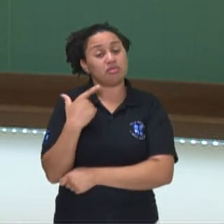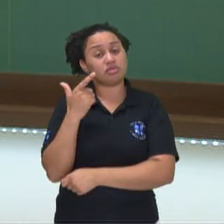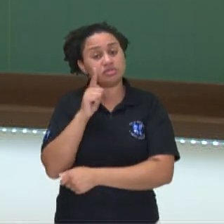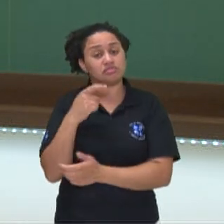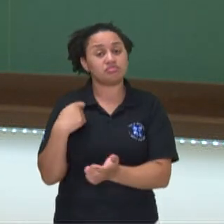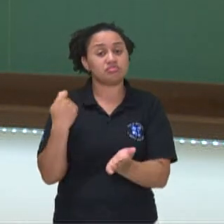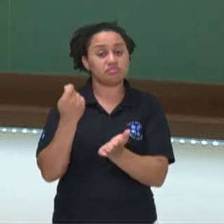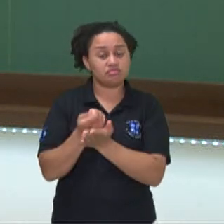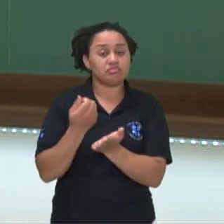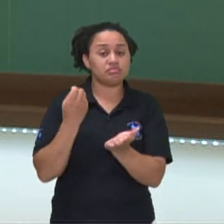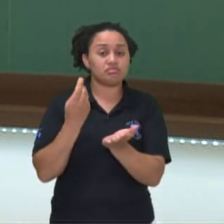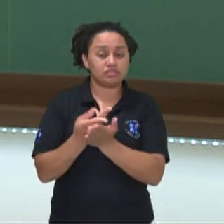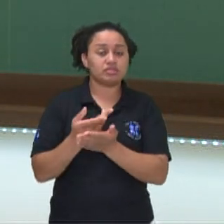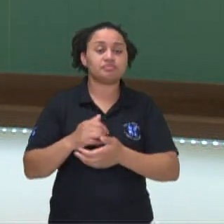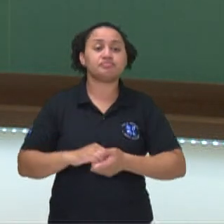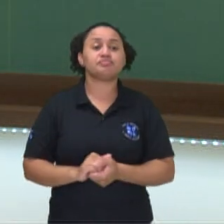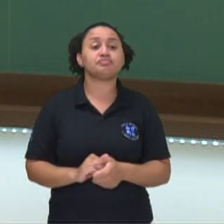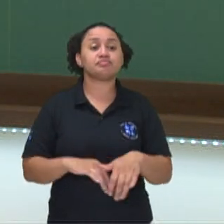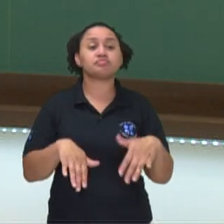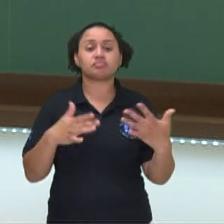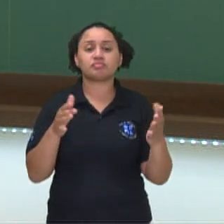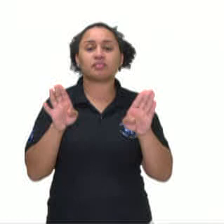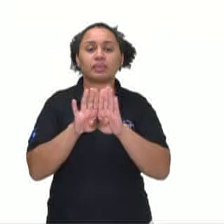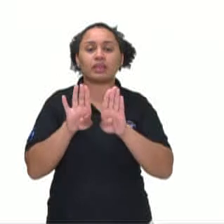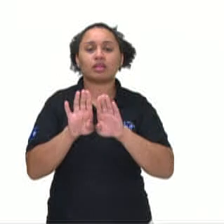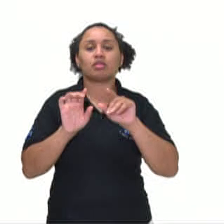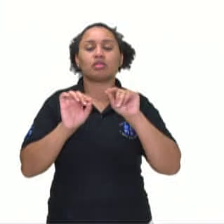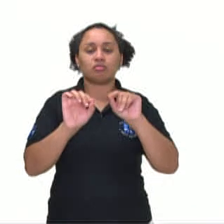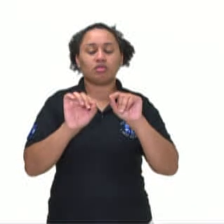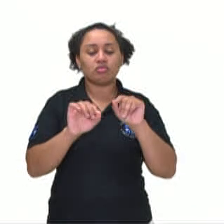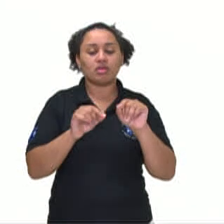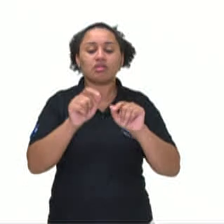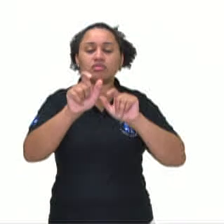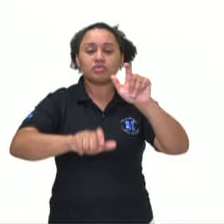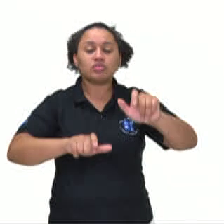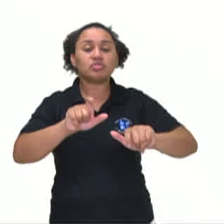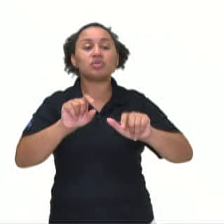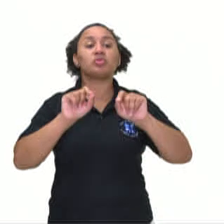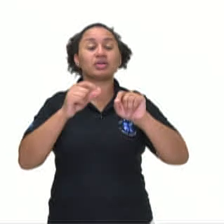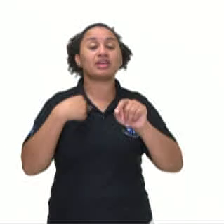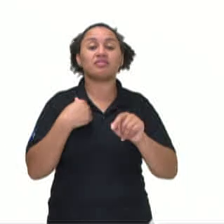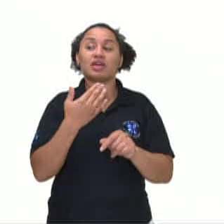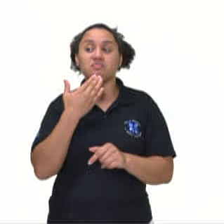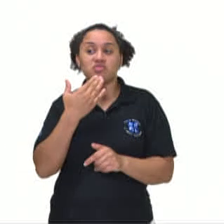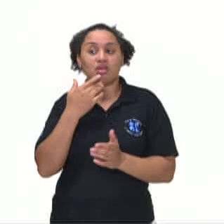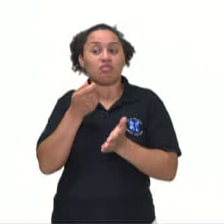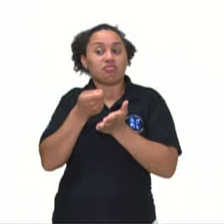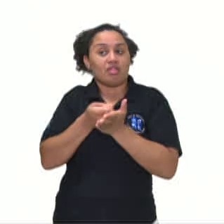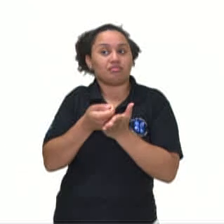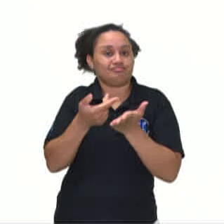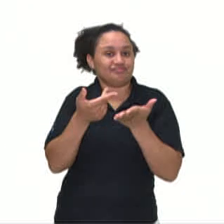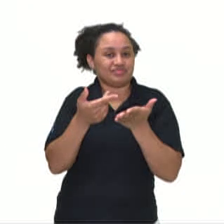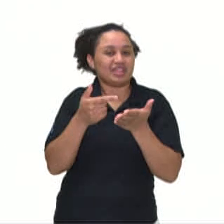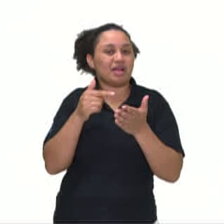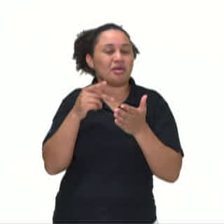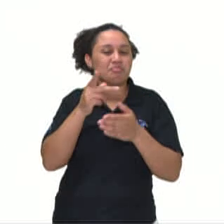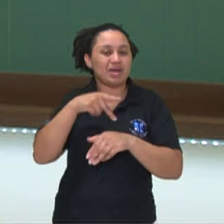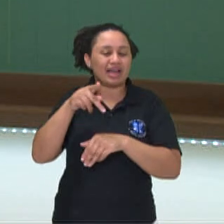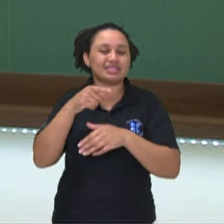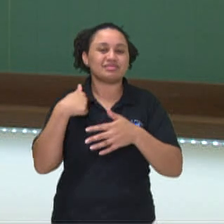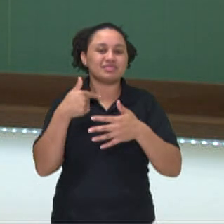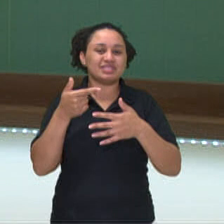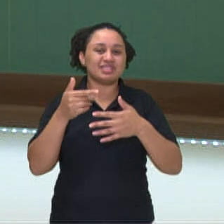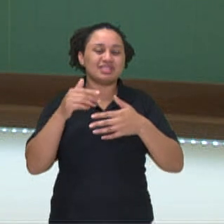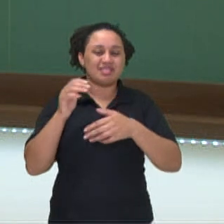para adquiri-los. E aqui, ó, consumidores cada vez mais exigentes. Nos países desenvolvidos, nos